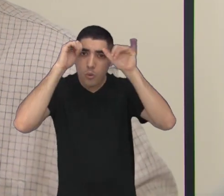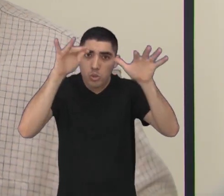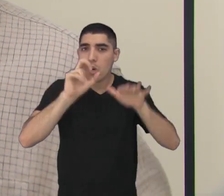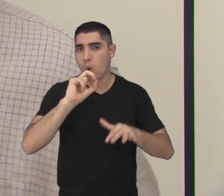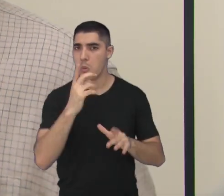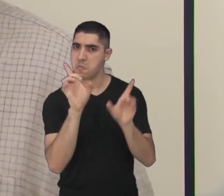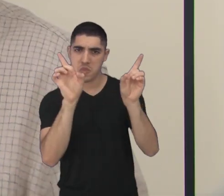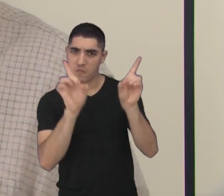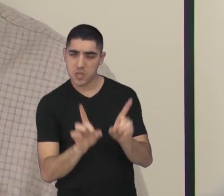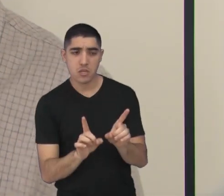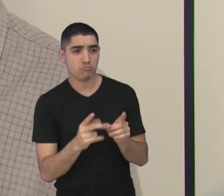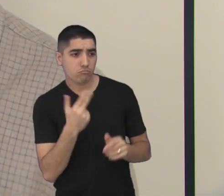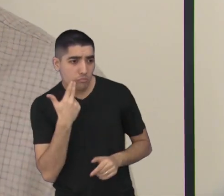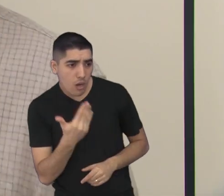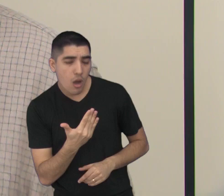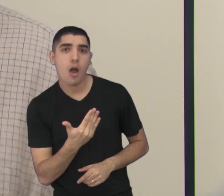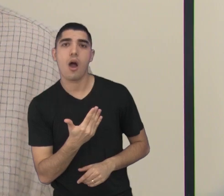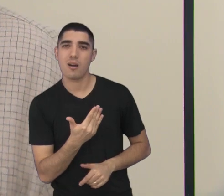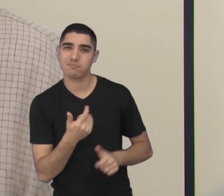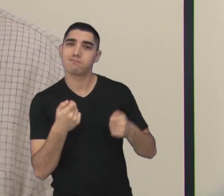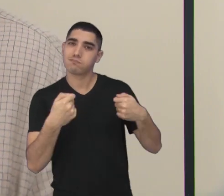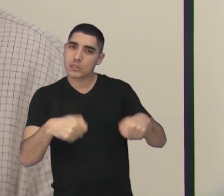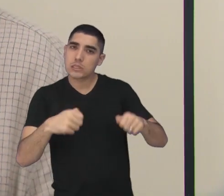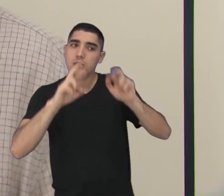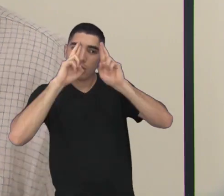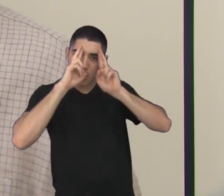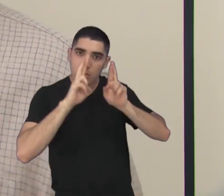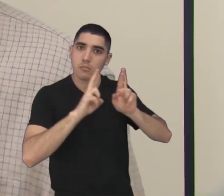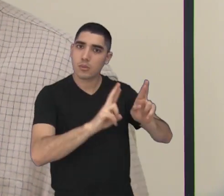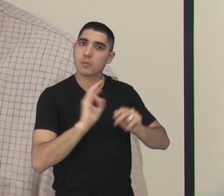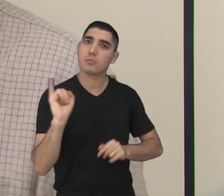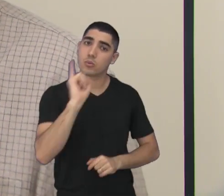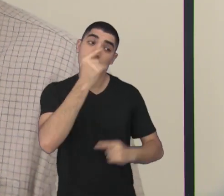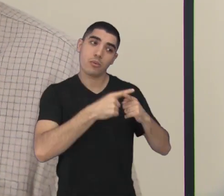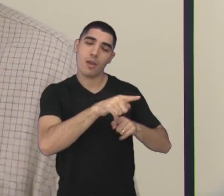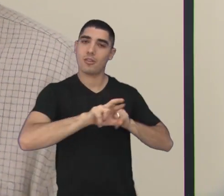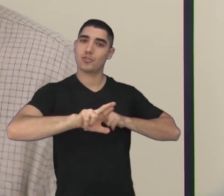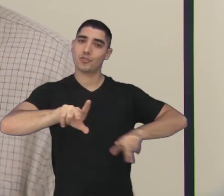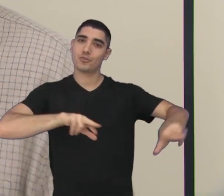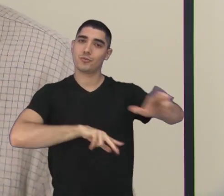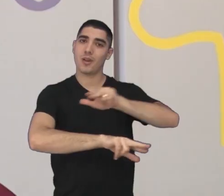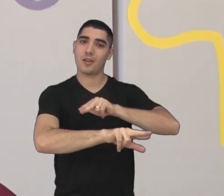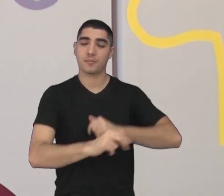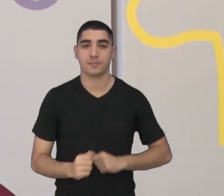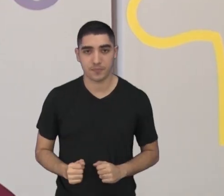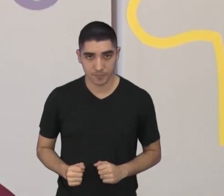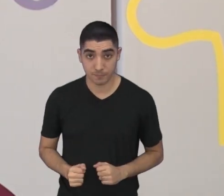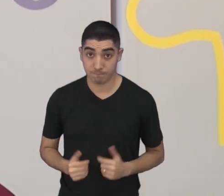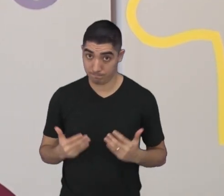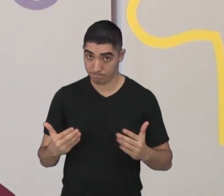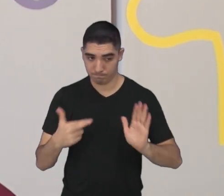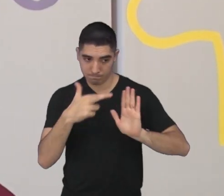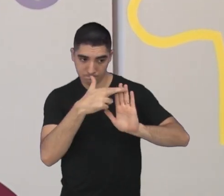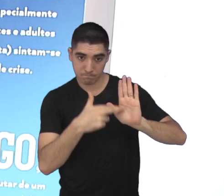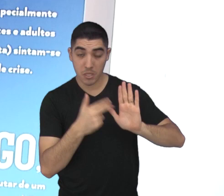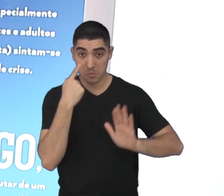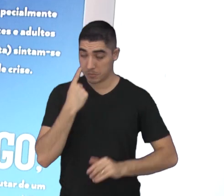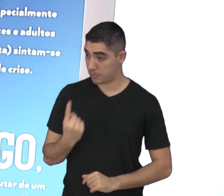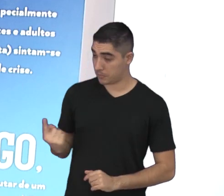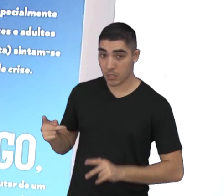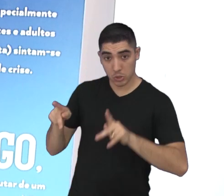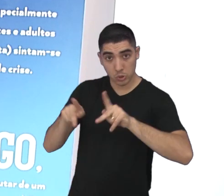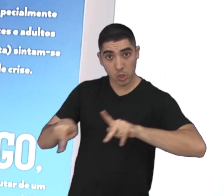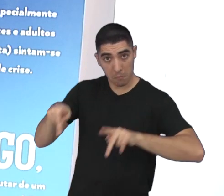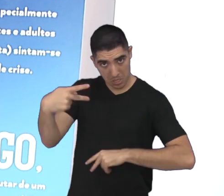no seu redor, ele aprende um pouco de que tem que respeitar, né? Você tem que respeitar as diferenças. Seguindo essas diretrizes,